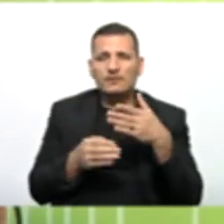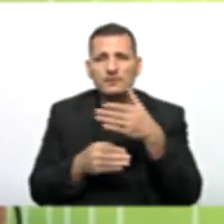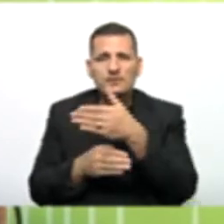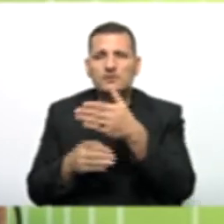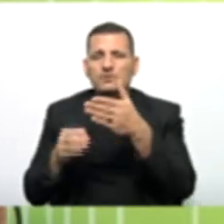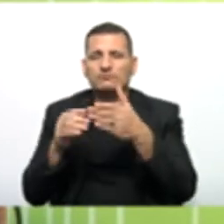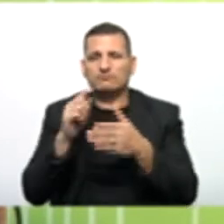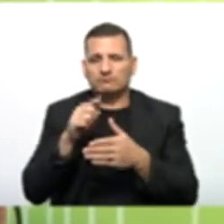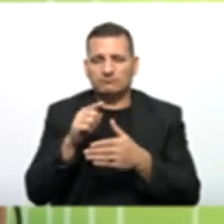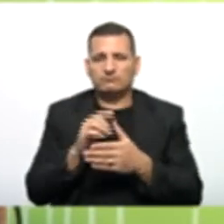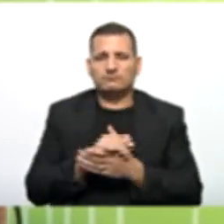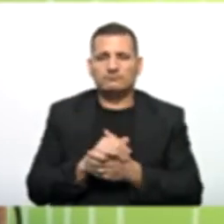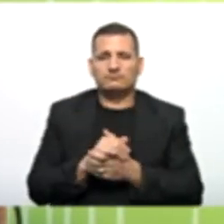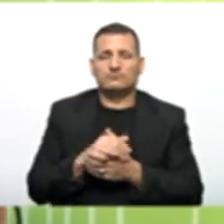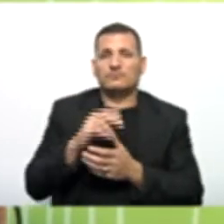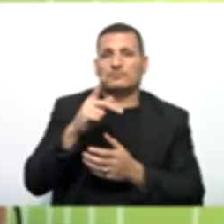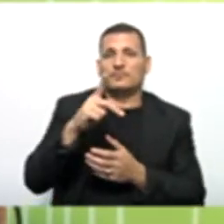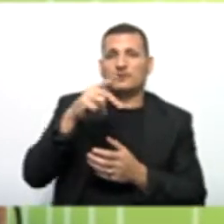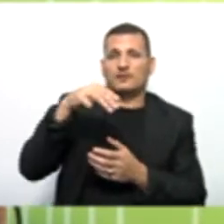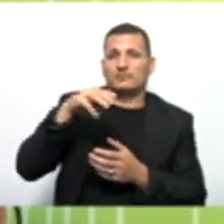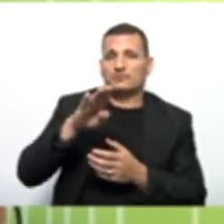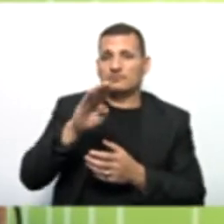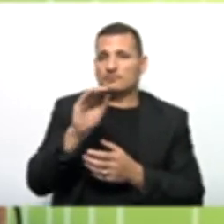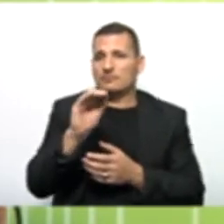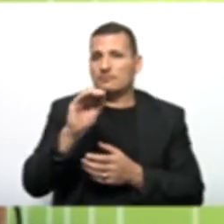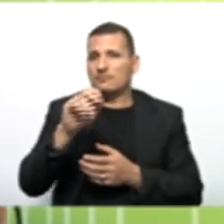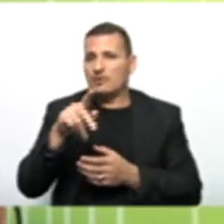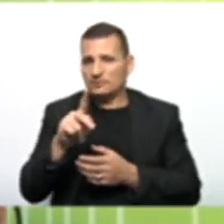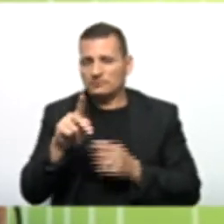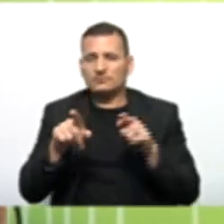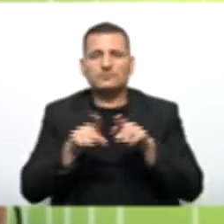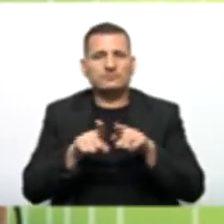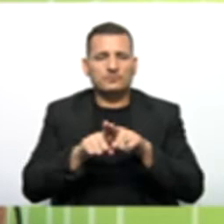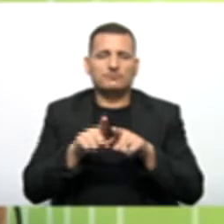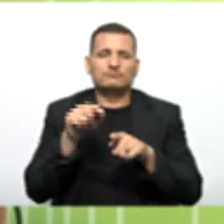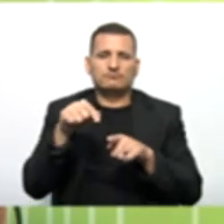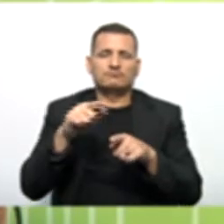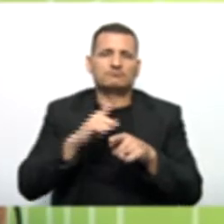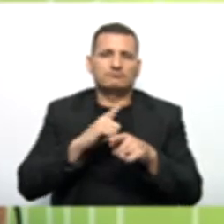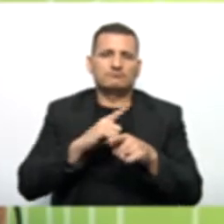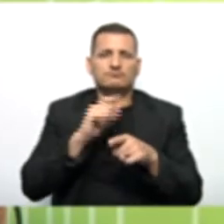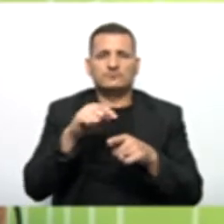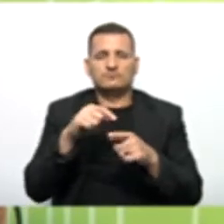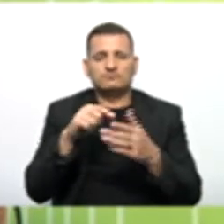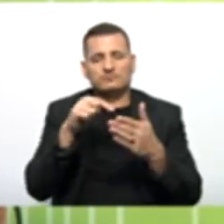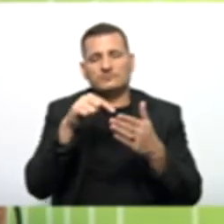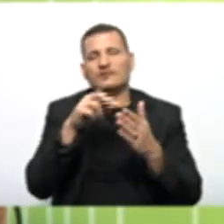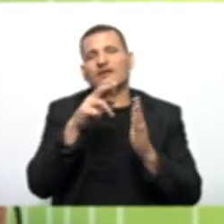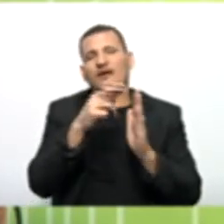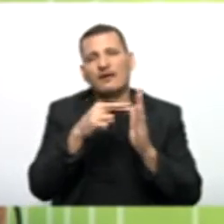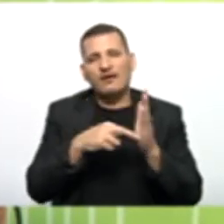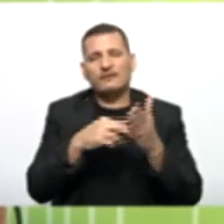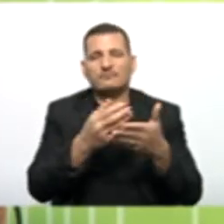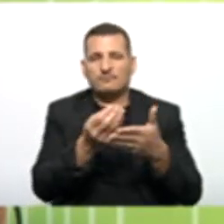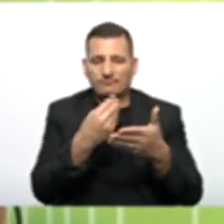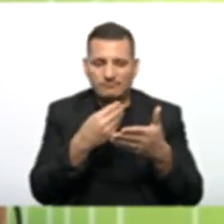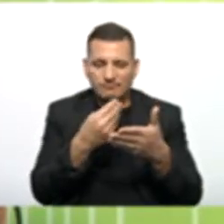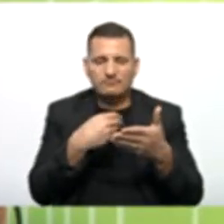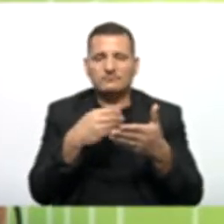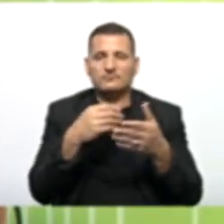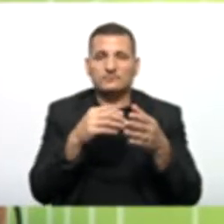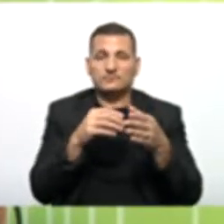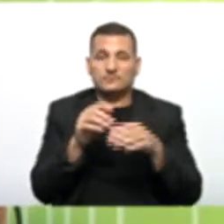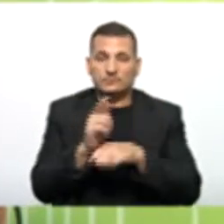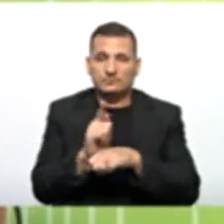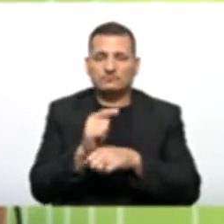que você deve seguir. O PMBOK não é diferente. Então, ele vai te dar aí essas formas que a gente tem que seguir, mas para quê? Para o gerenciamento de